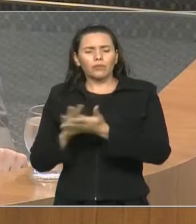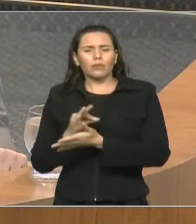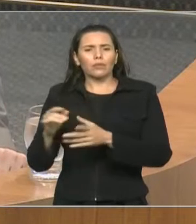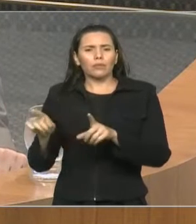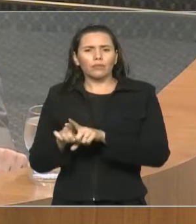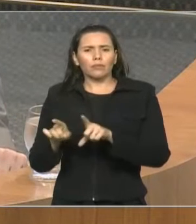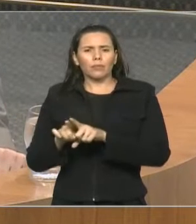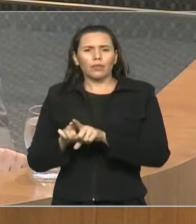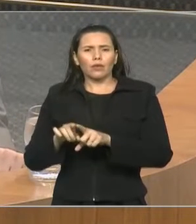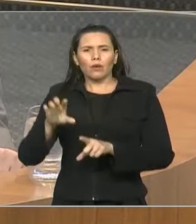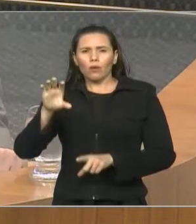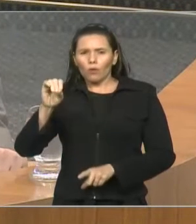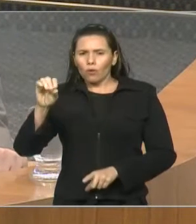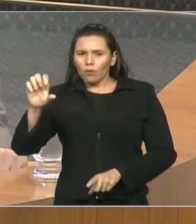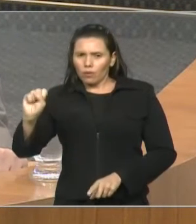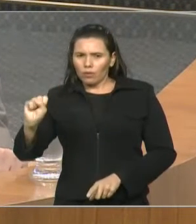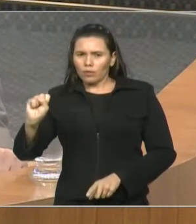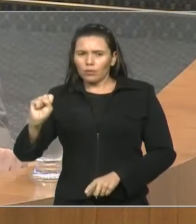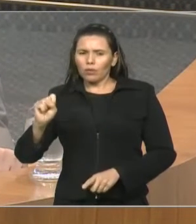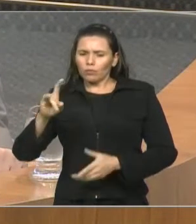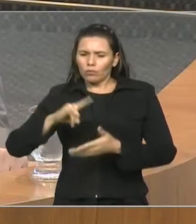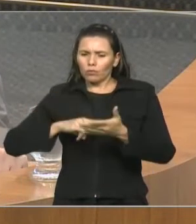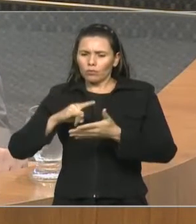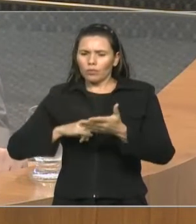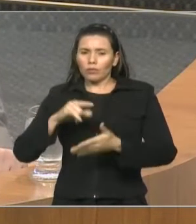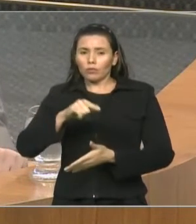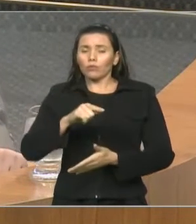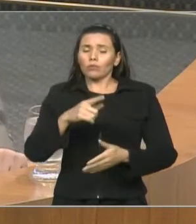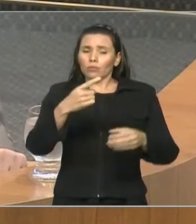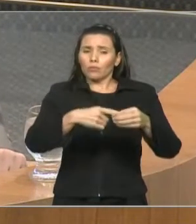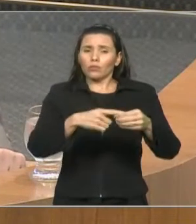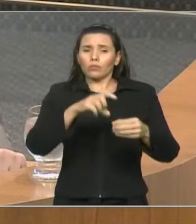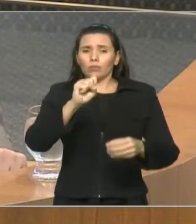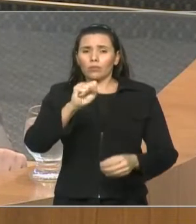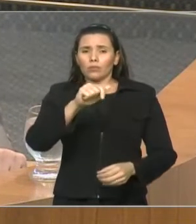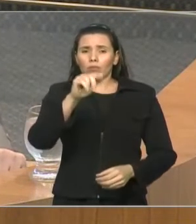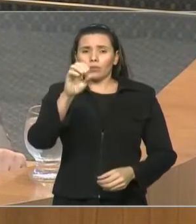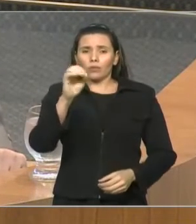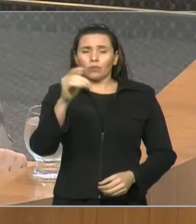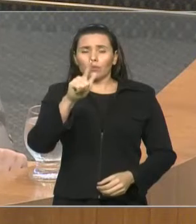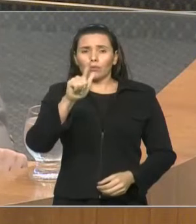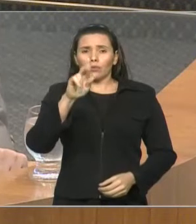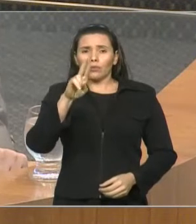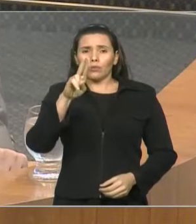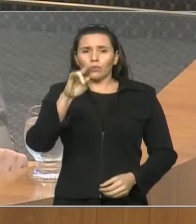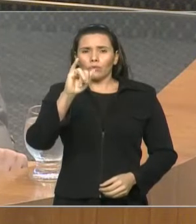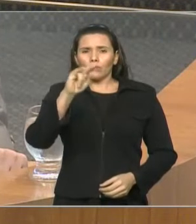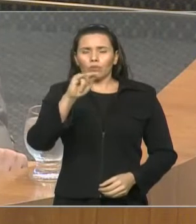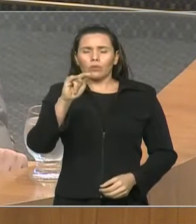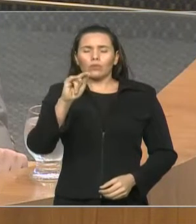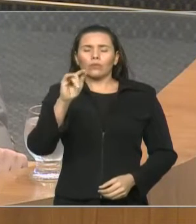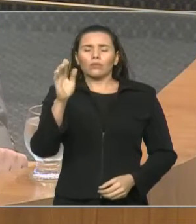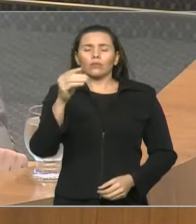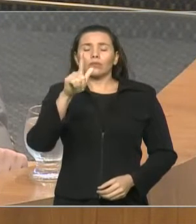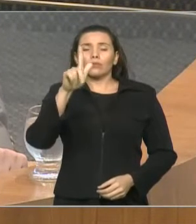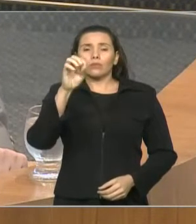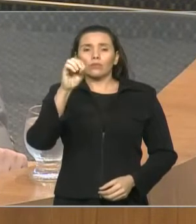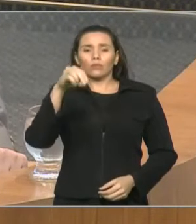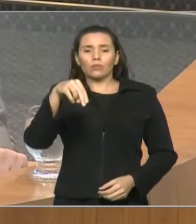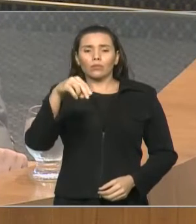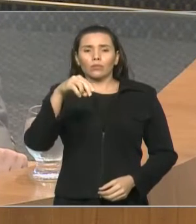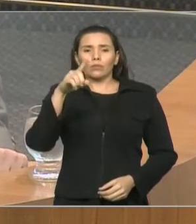no município de São Luís Gonzaga. E hoje, deputado Carlinho, nós precisamos dessa estrada